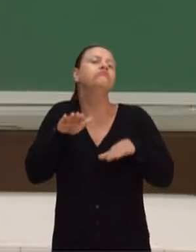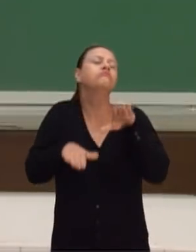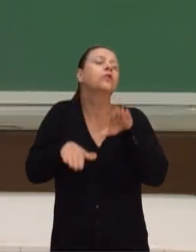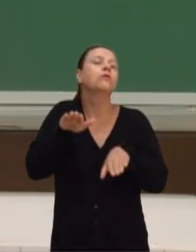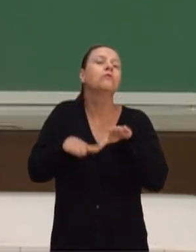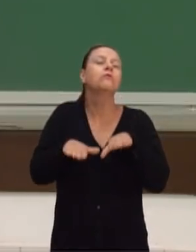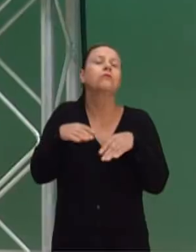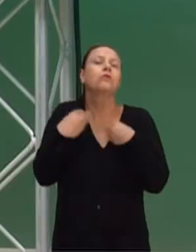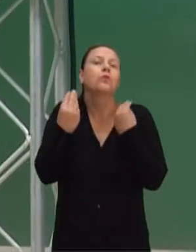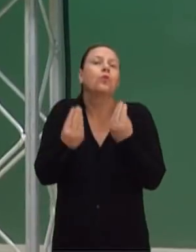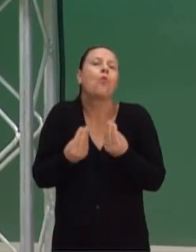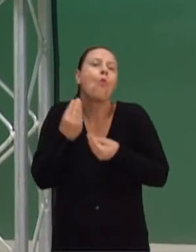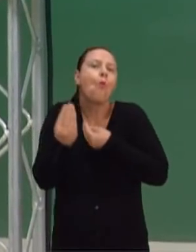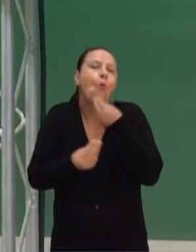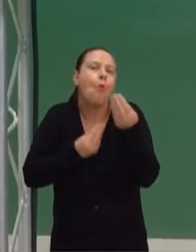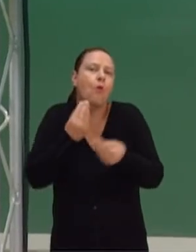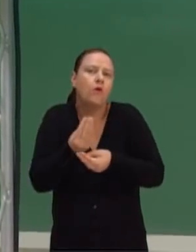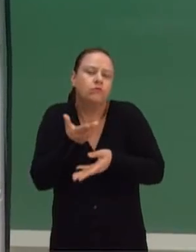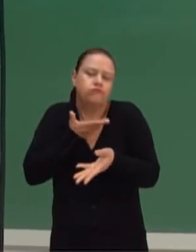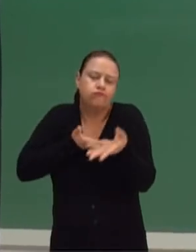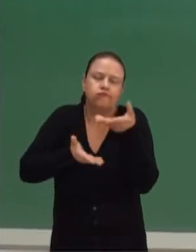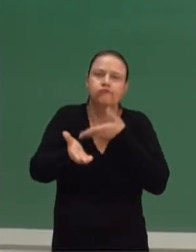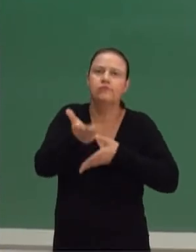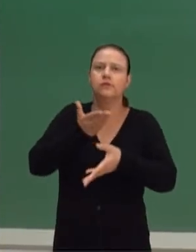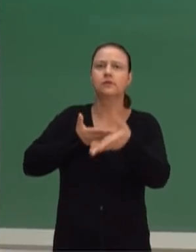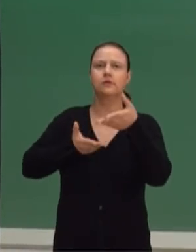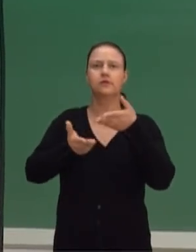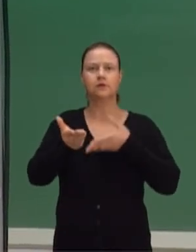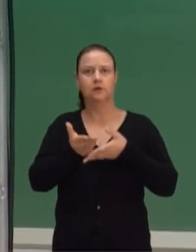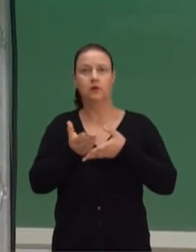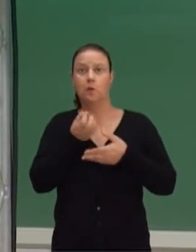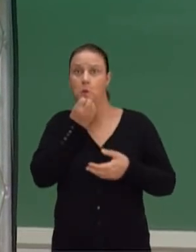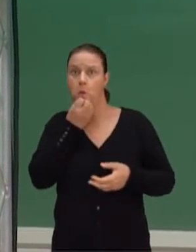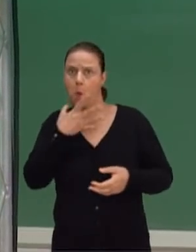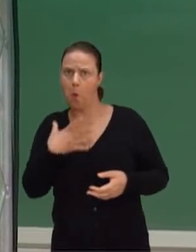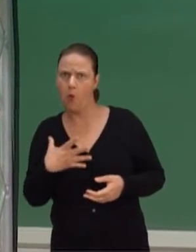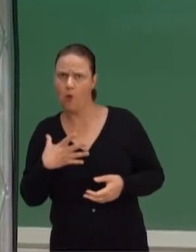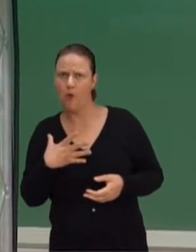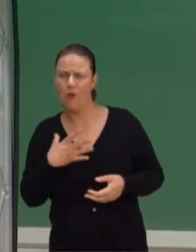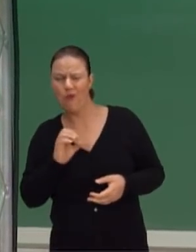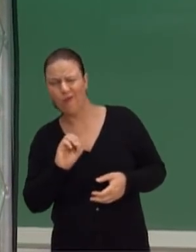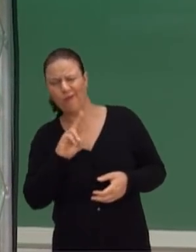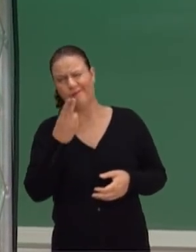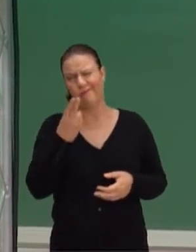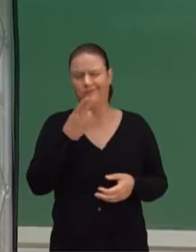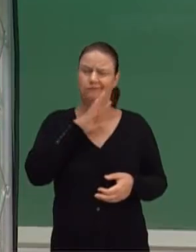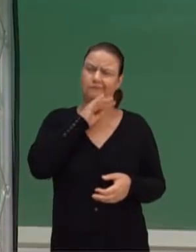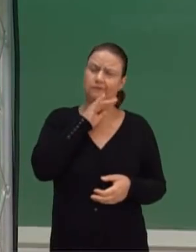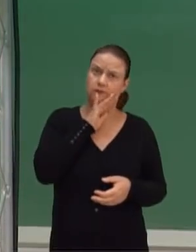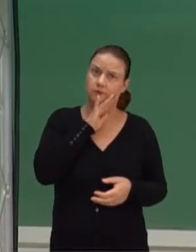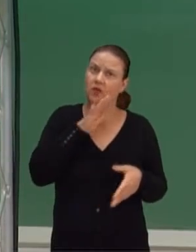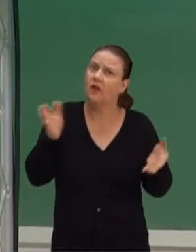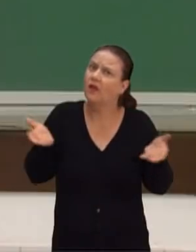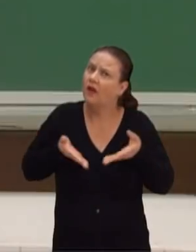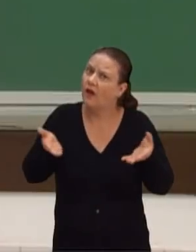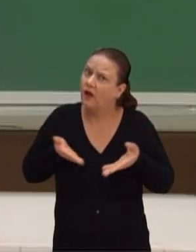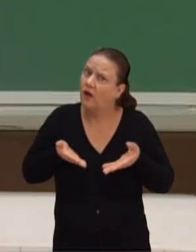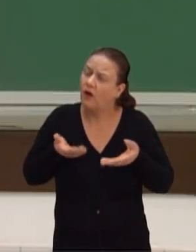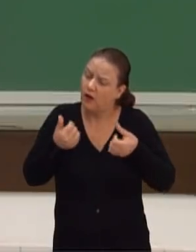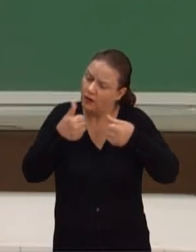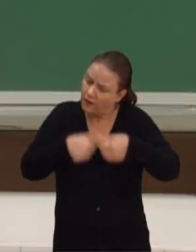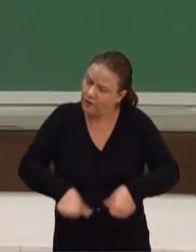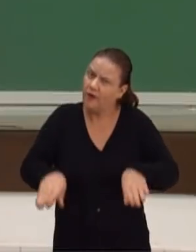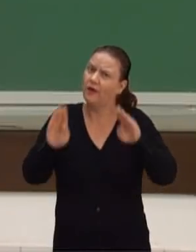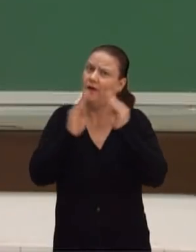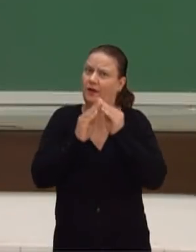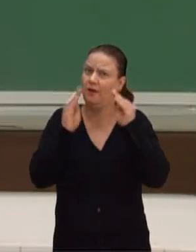somos, assim é que nós convivemos, bem ou mal com as pessoas. E nessa quarentena, nós estamos